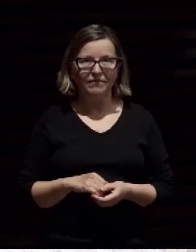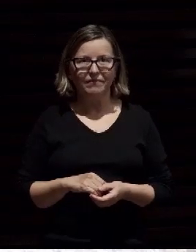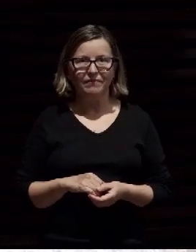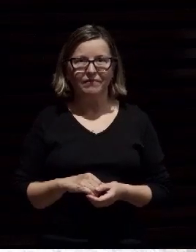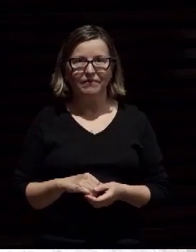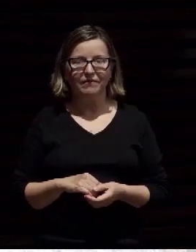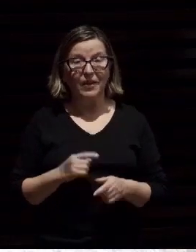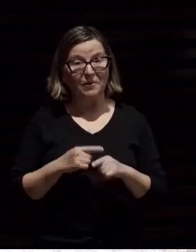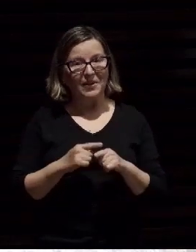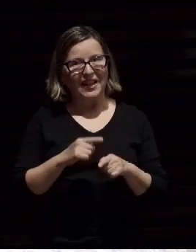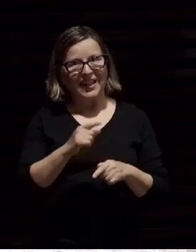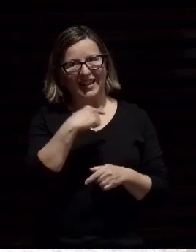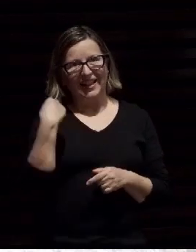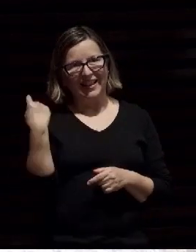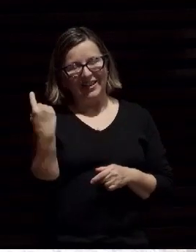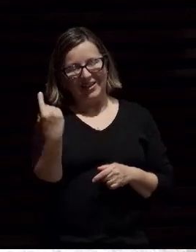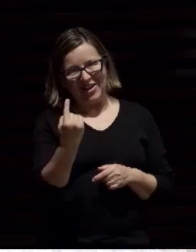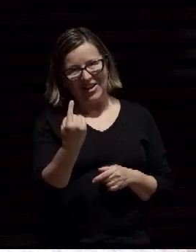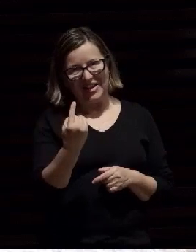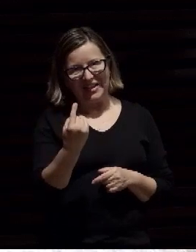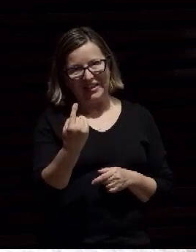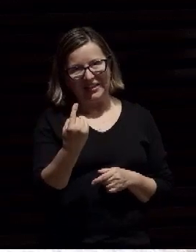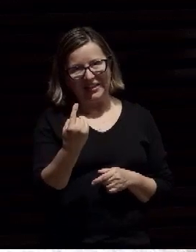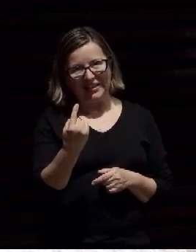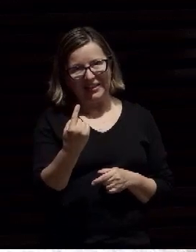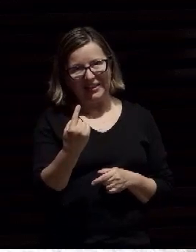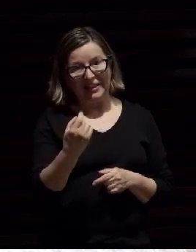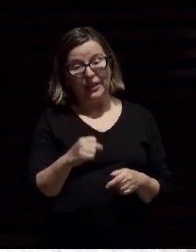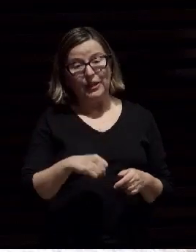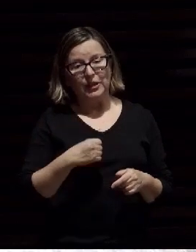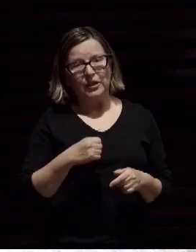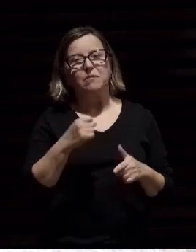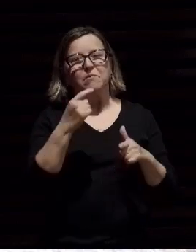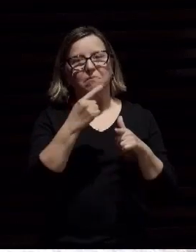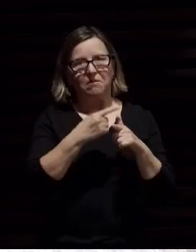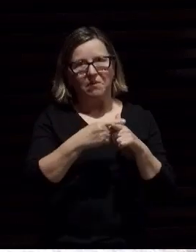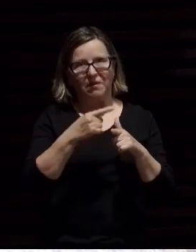Porque nós é que somos o problema.